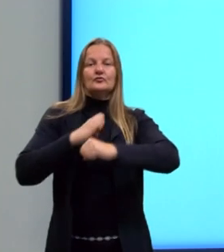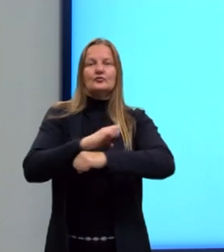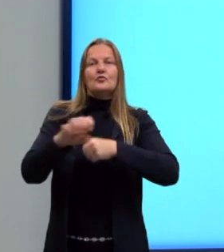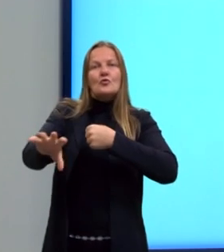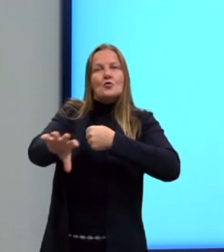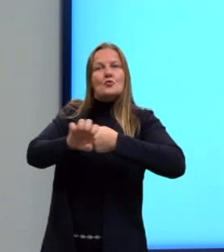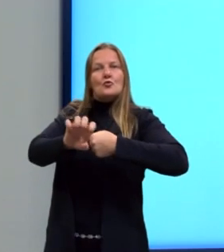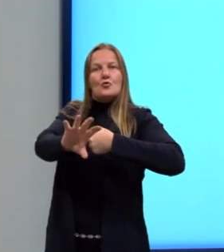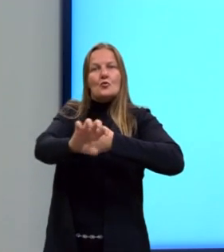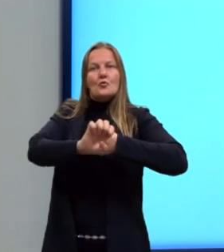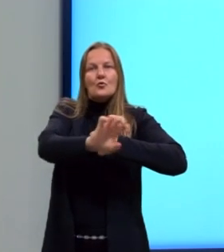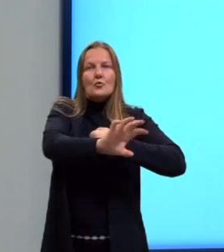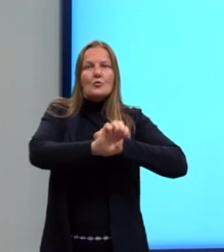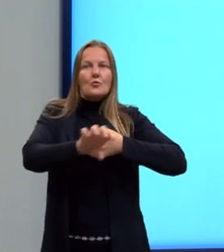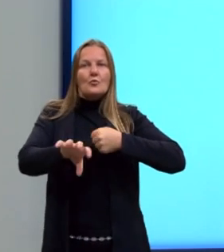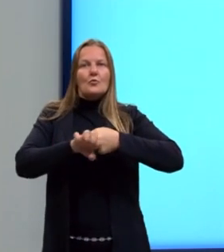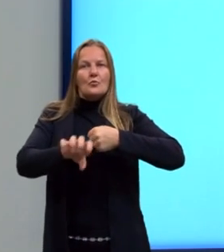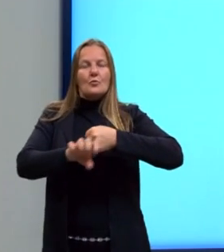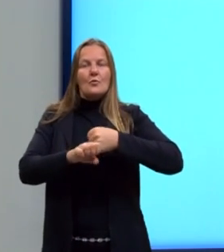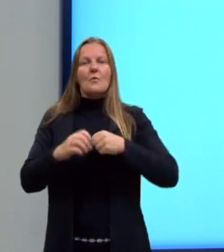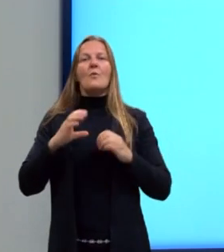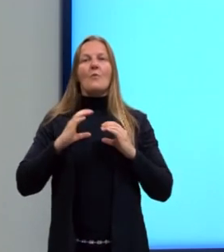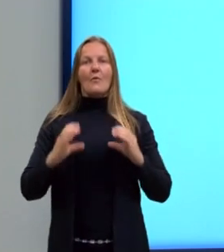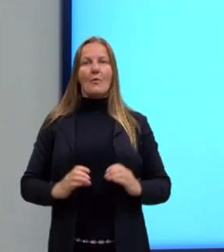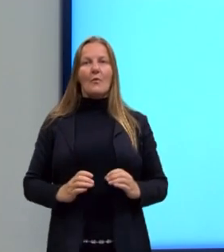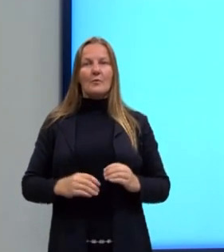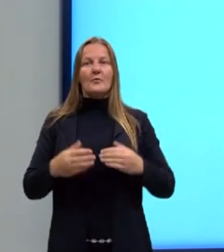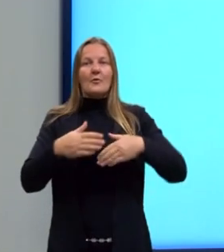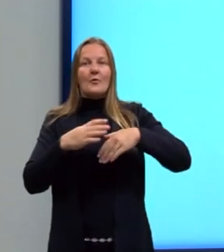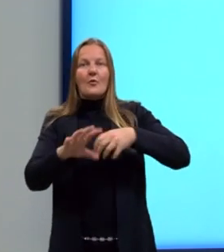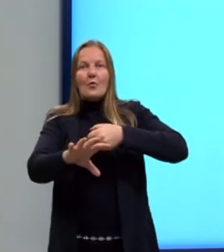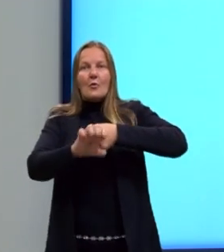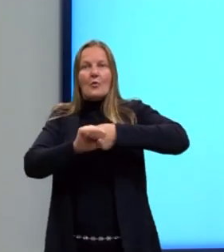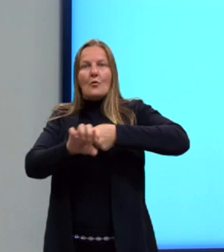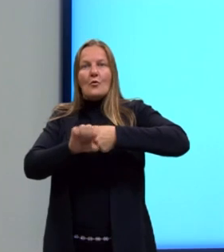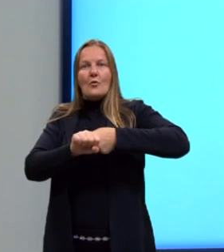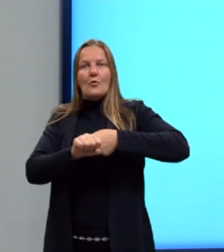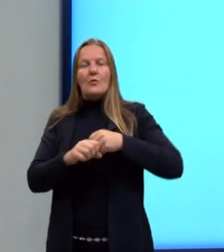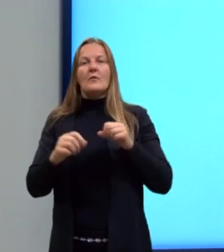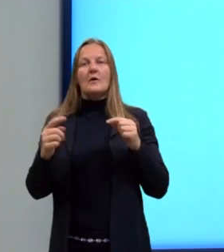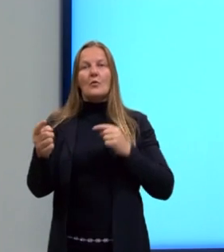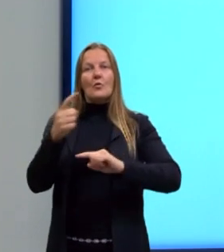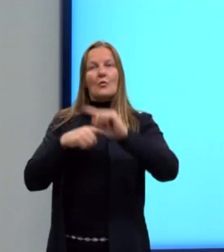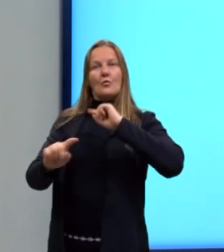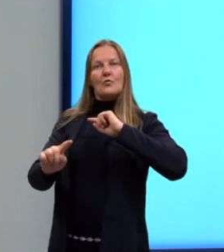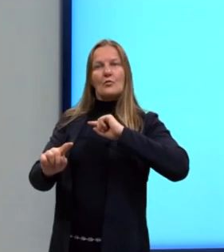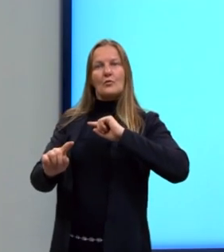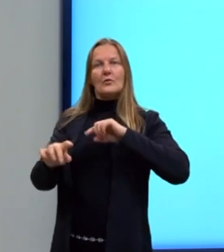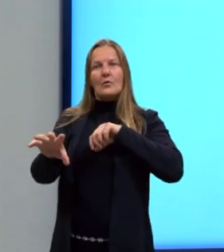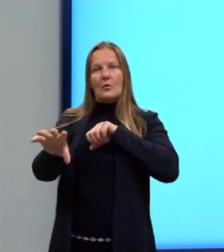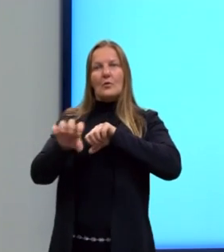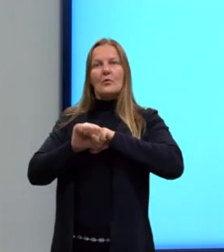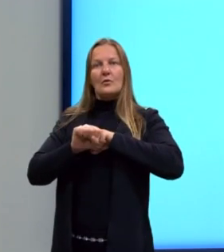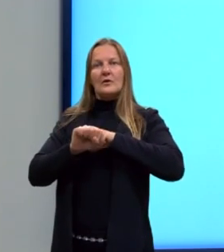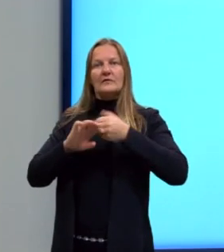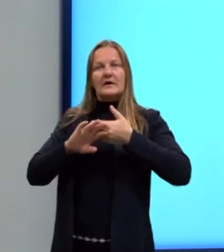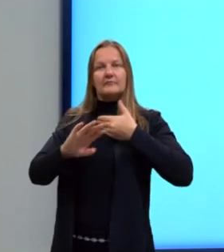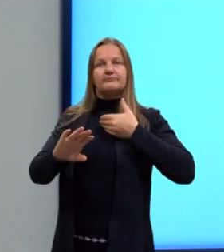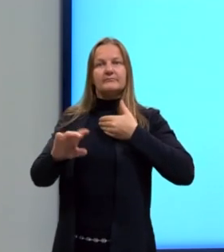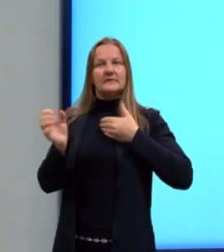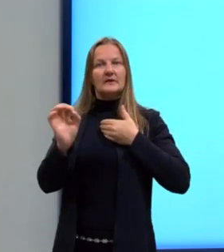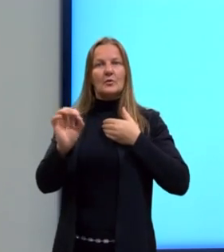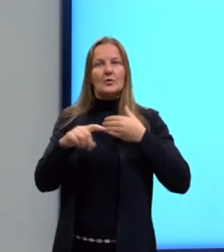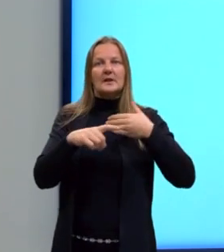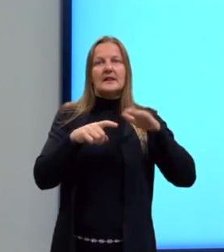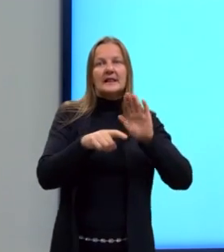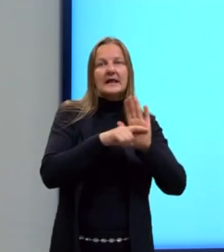atração por que o outro corpo né ele também vai estar com a carga o oposto Então não vai acontecer repulsão porque